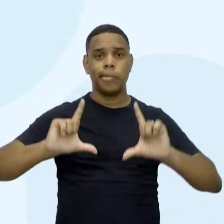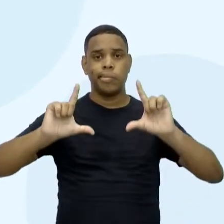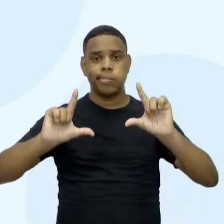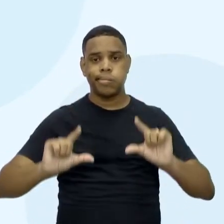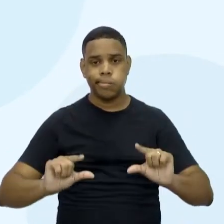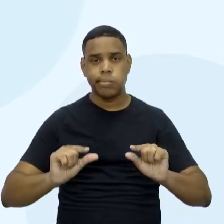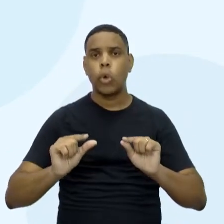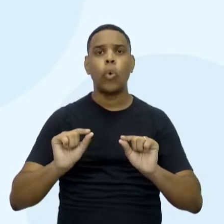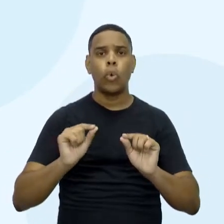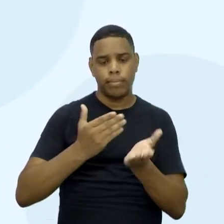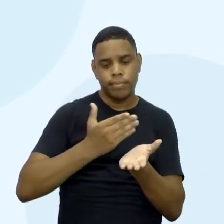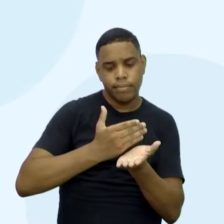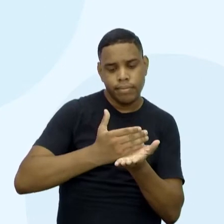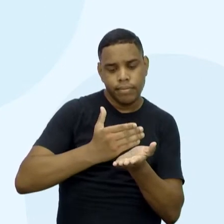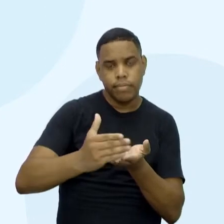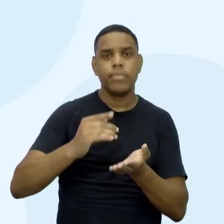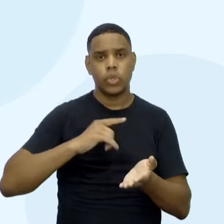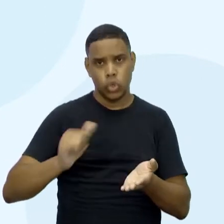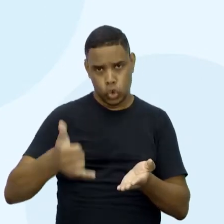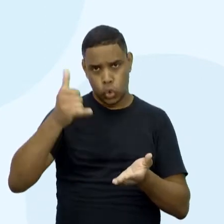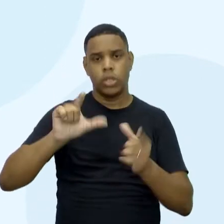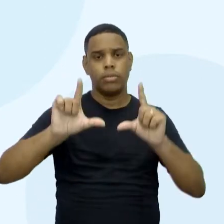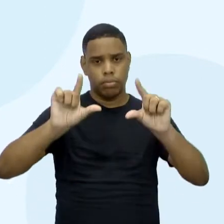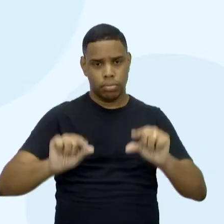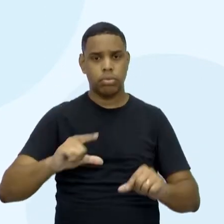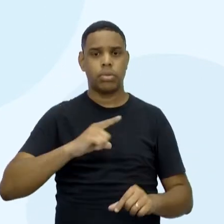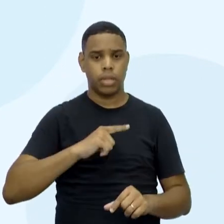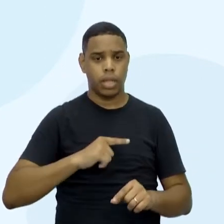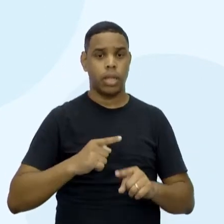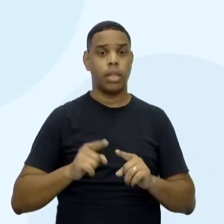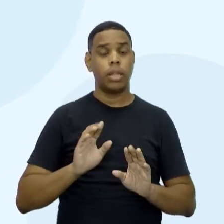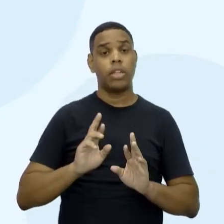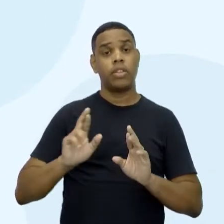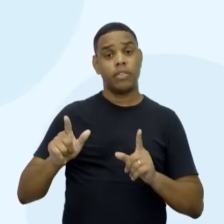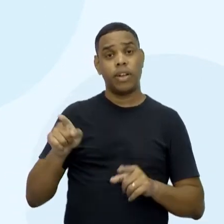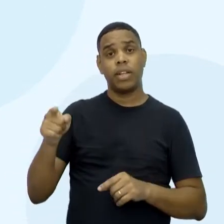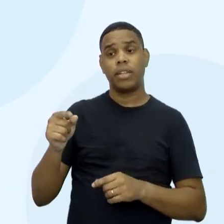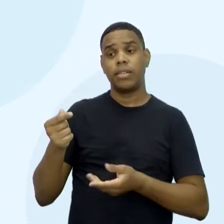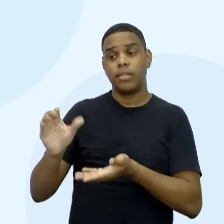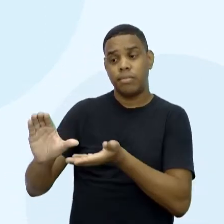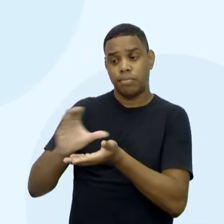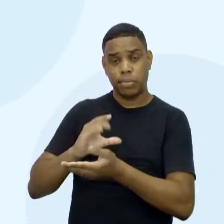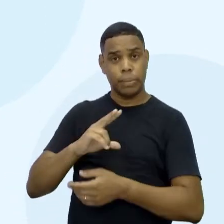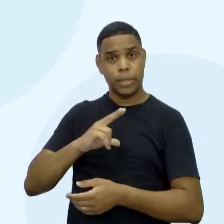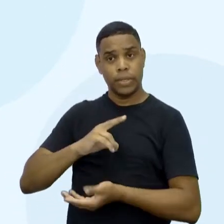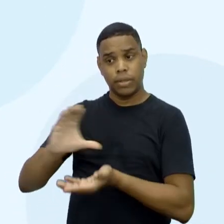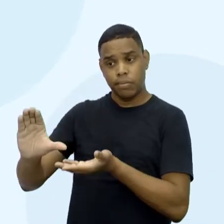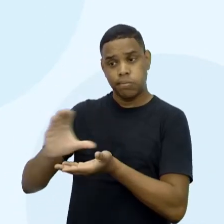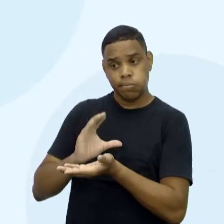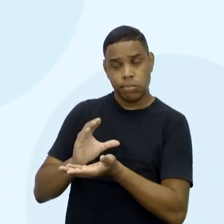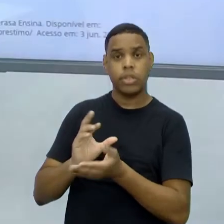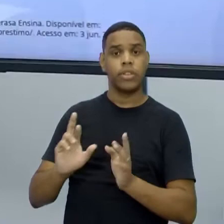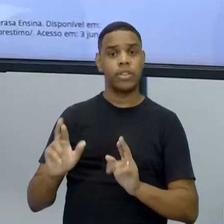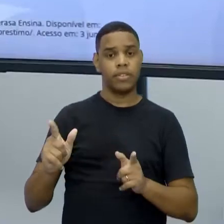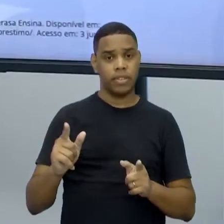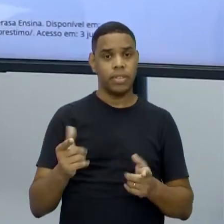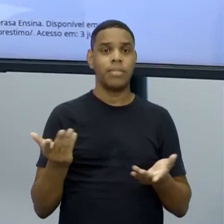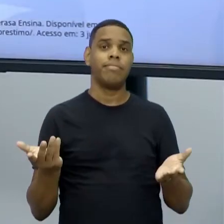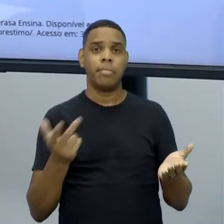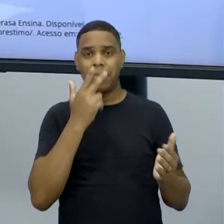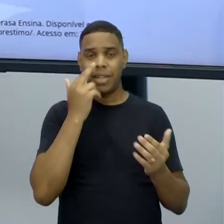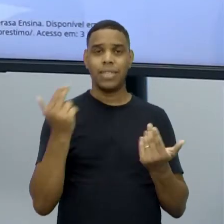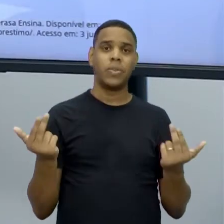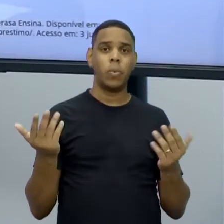no financiamento, comparados aí ao nosso empréstimo pessoal. Então, ficou bem